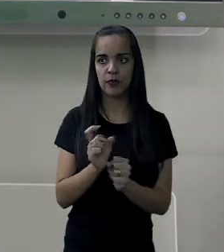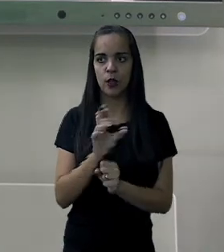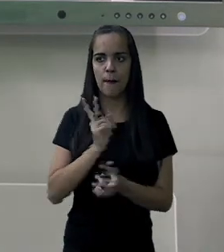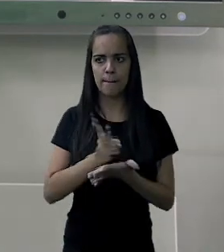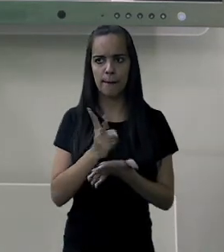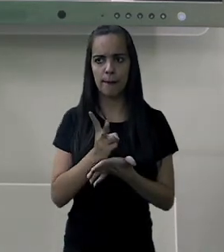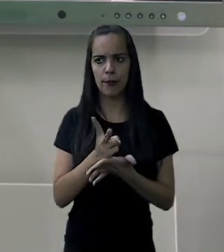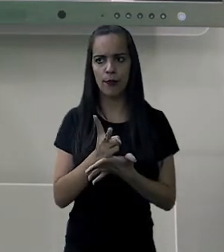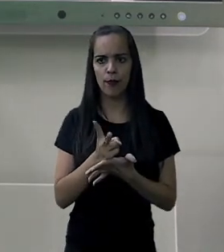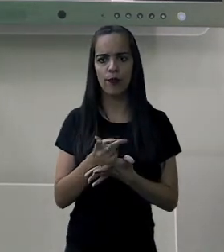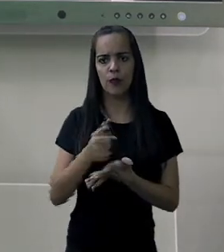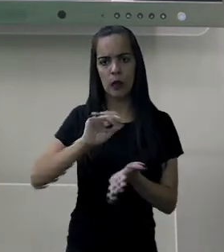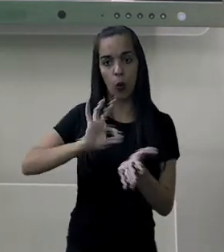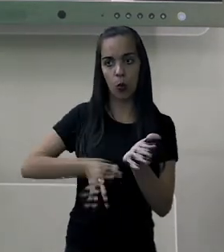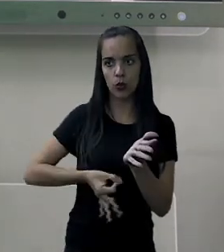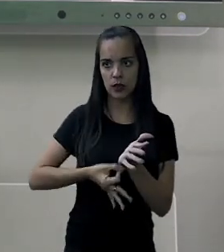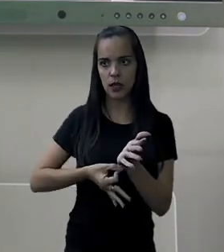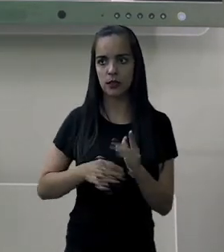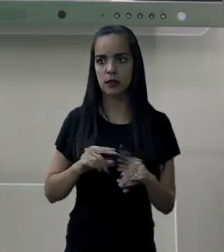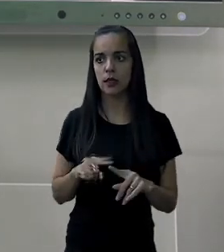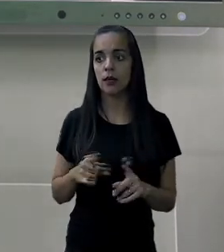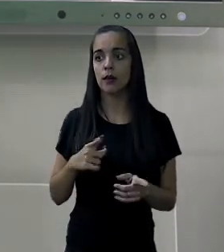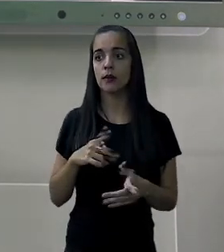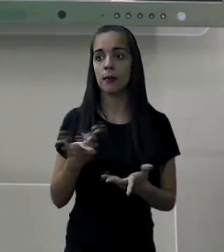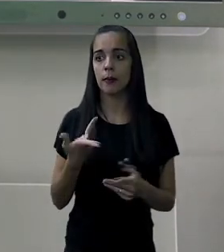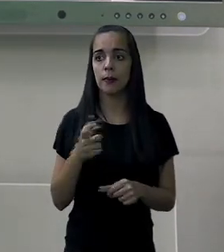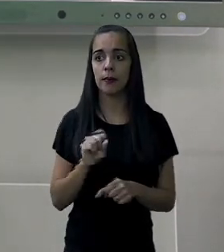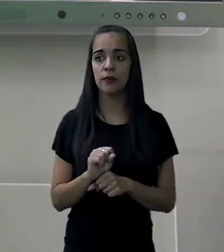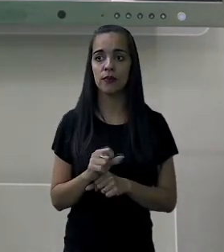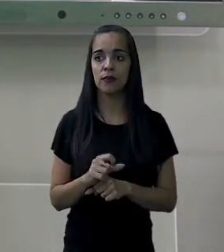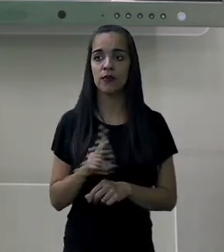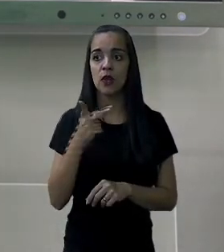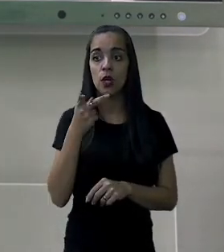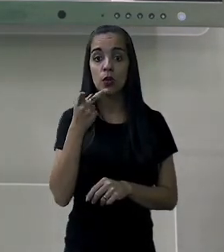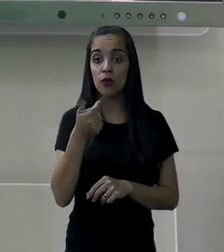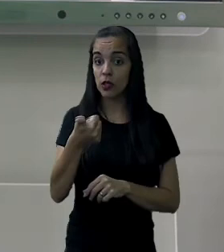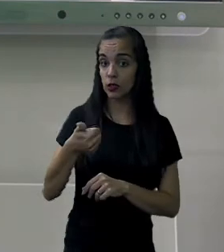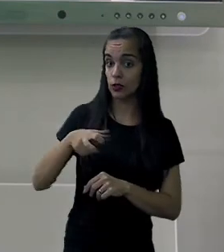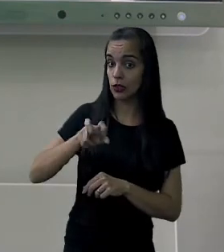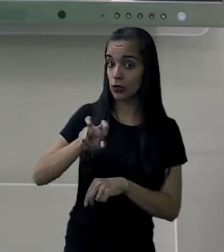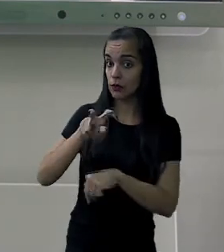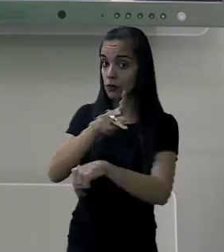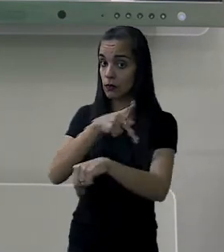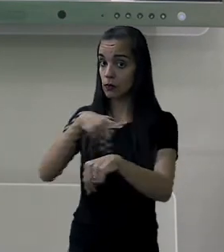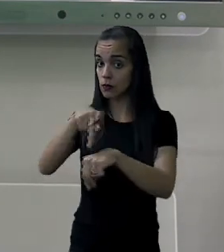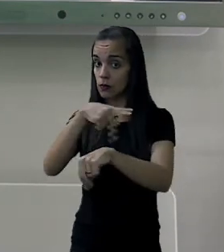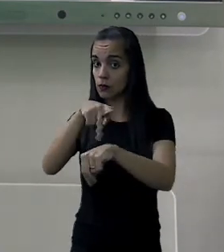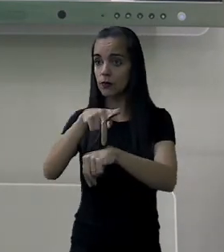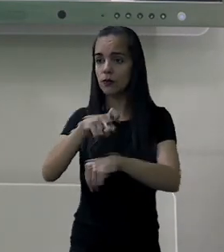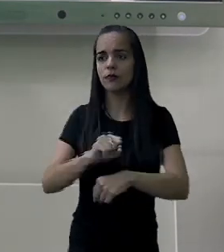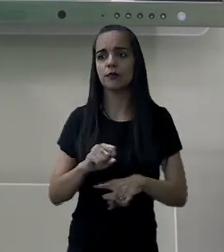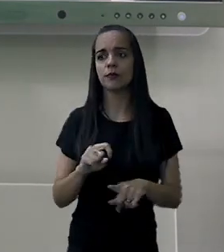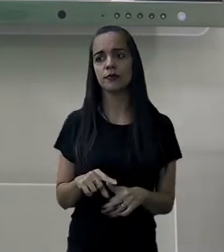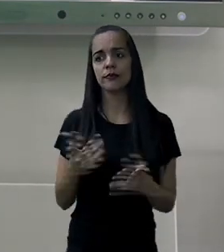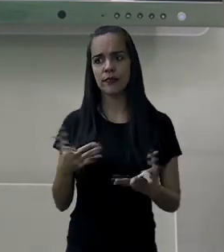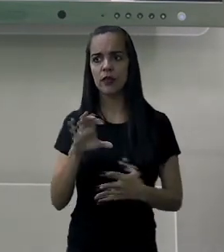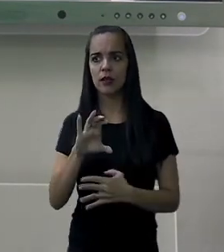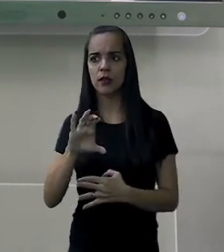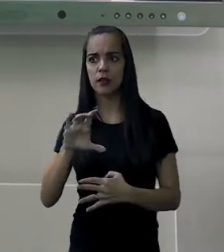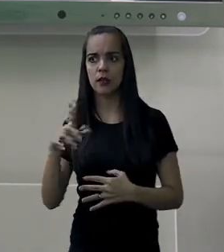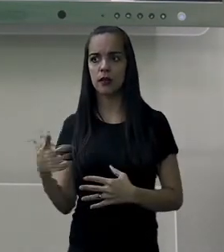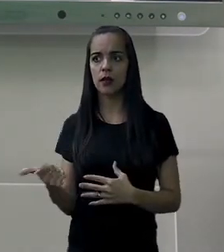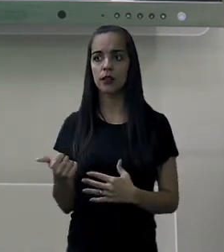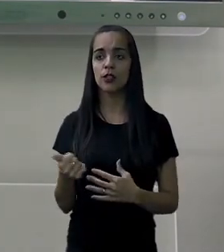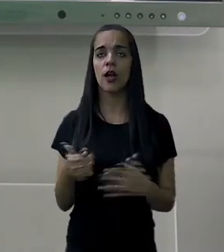mesmo contrato. E reparem, eu estou falando de 15 países. A União